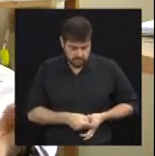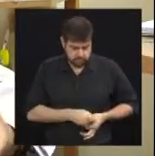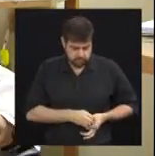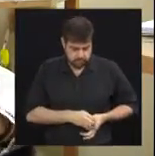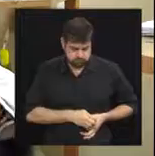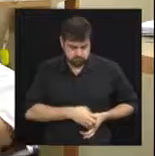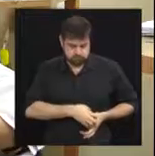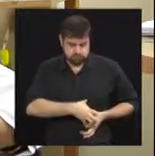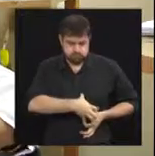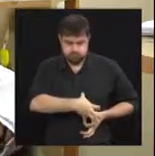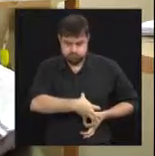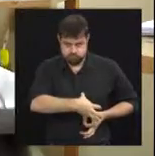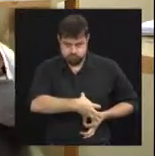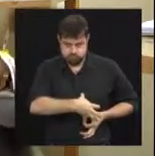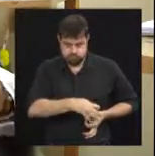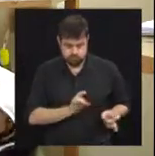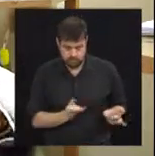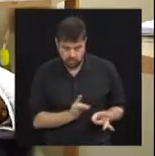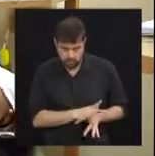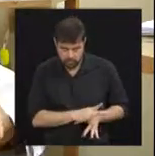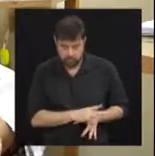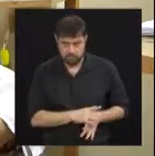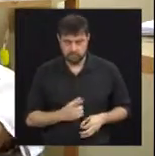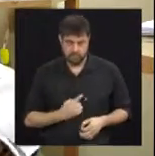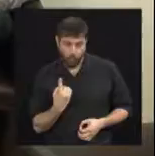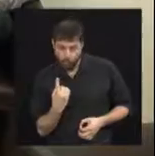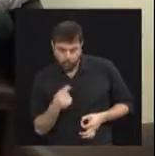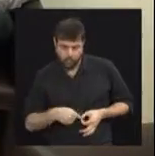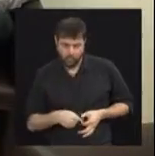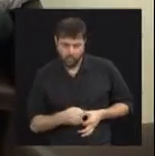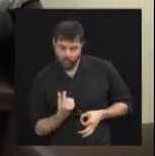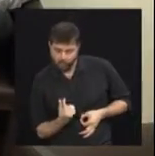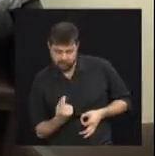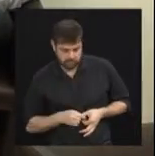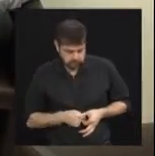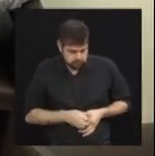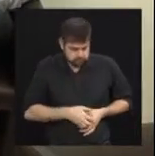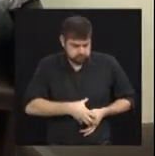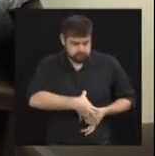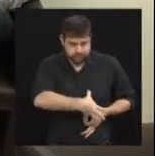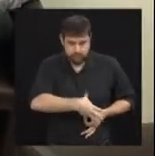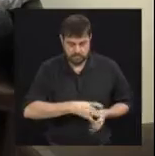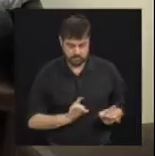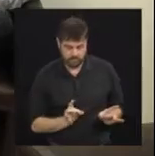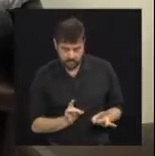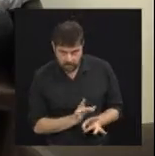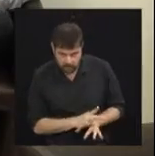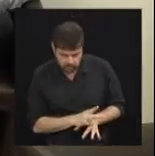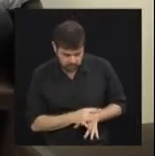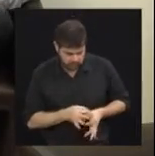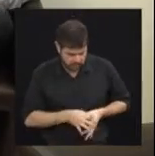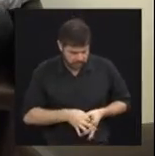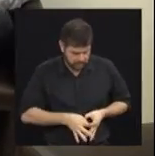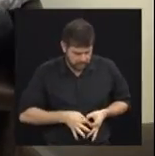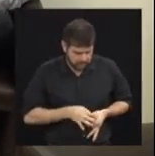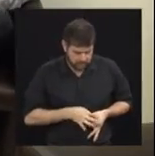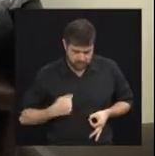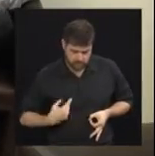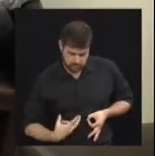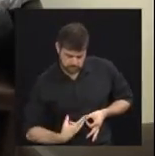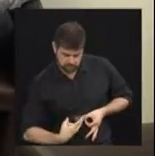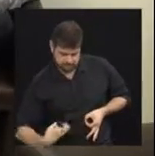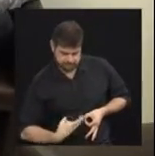de óvulos dos ovários se desenvolva, cresça. No momento em que eles já tiverem crescido o suficiente, nós